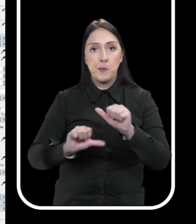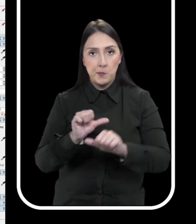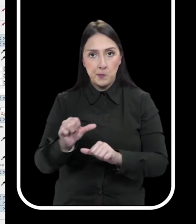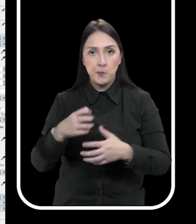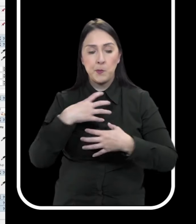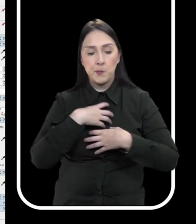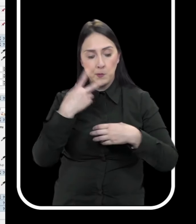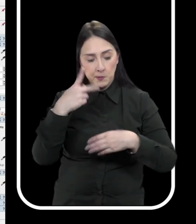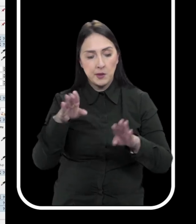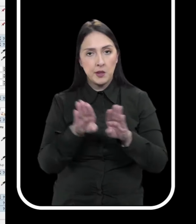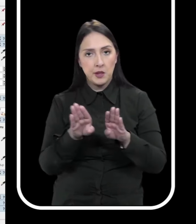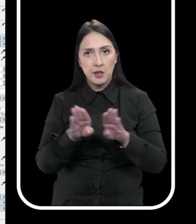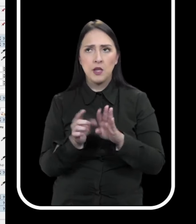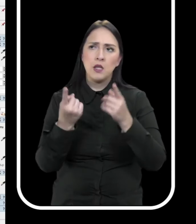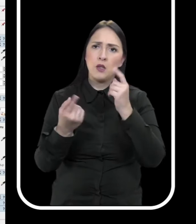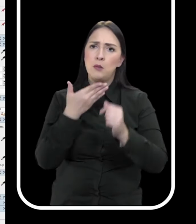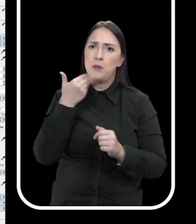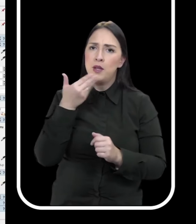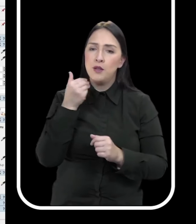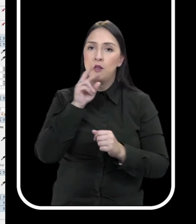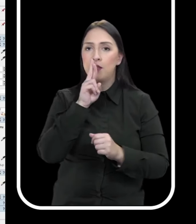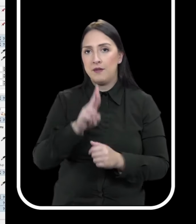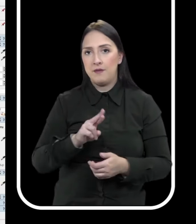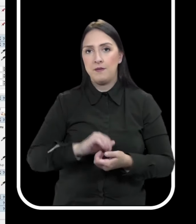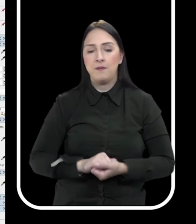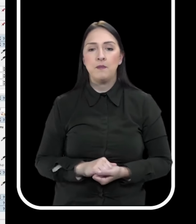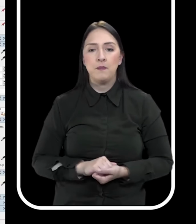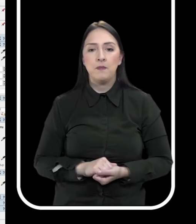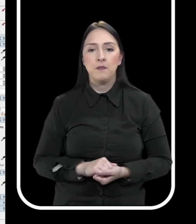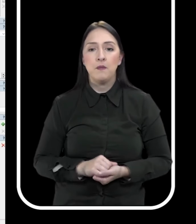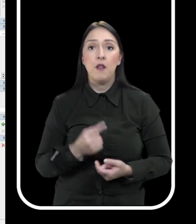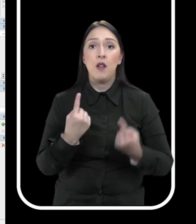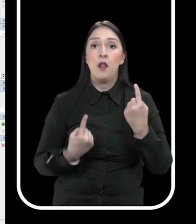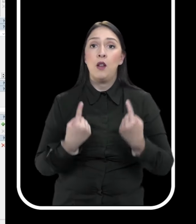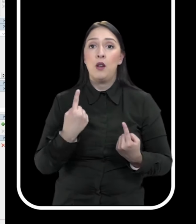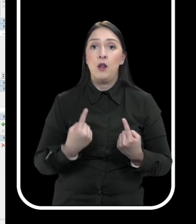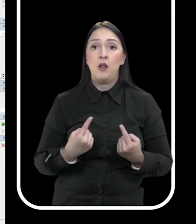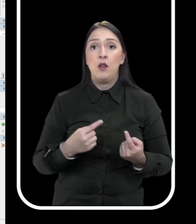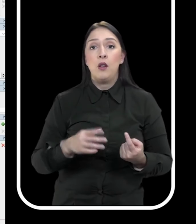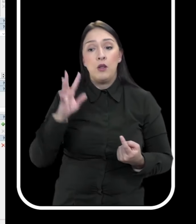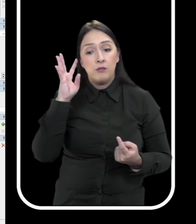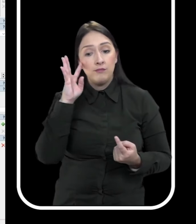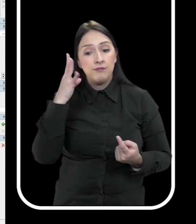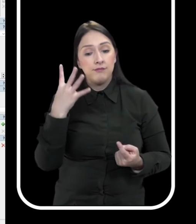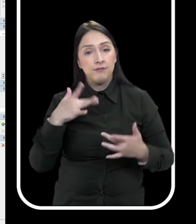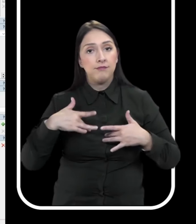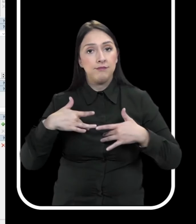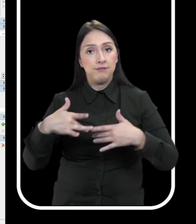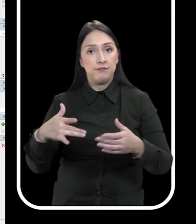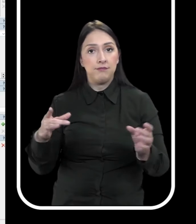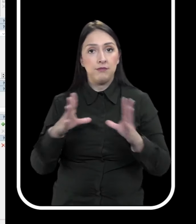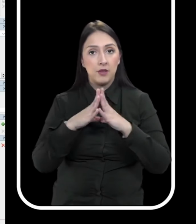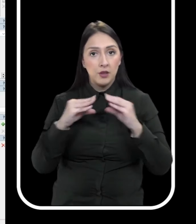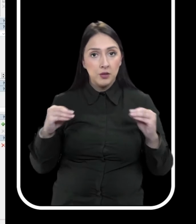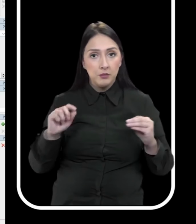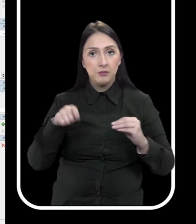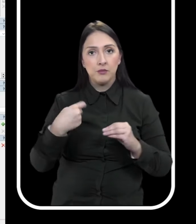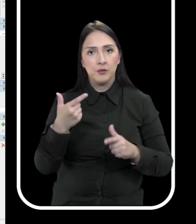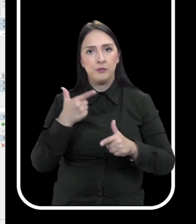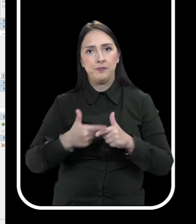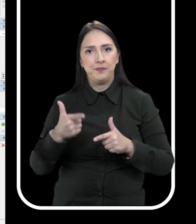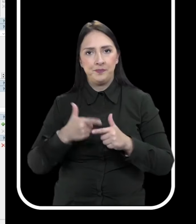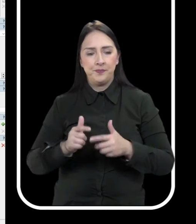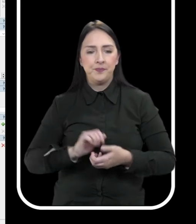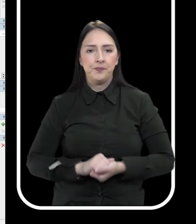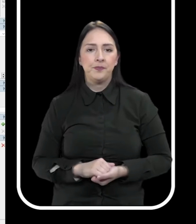alterar a velocidade do robô para ver qual que me dá o melhor resultado. E, consequentemente, qual que me daria a solução para a eliminação